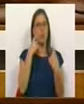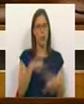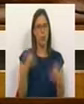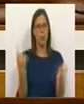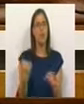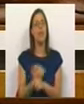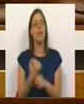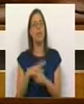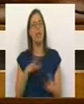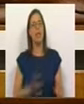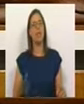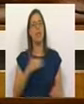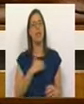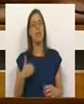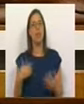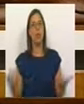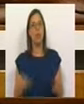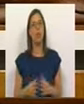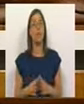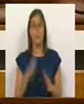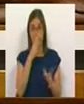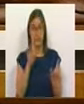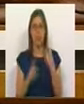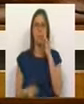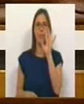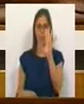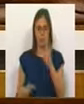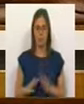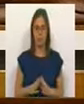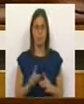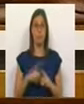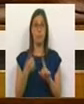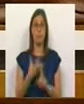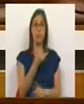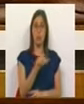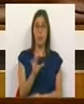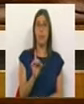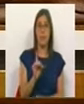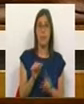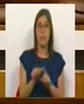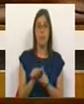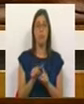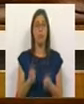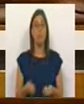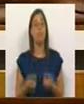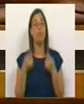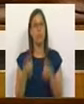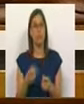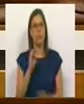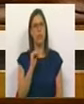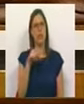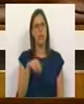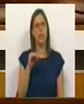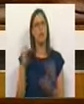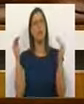público no Serviço Nacional de Saúde. Se não, vejamos. Em 2016, o investimento no